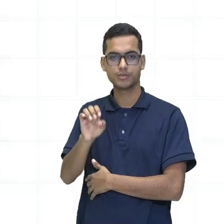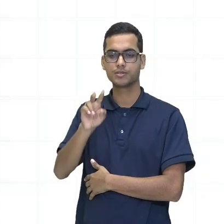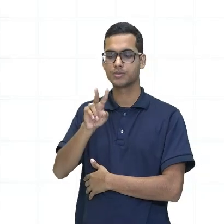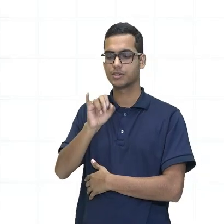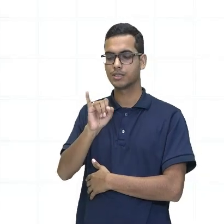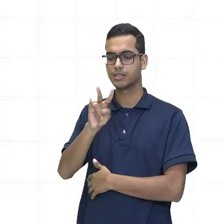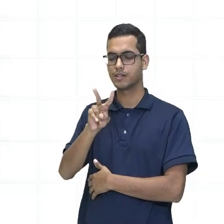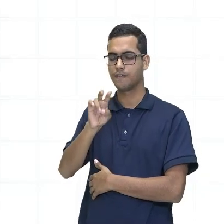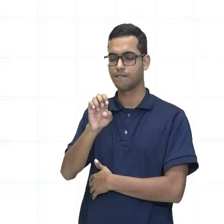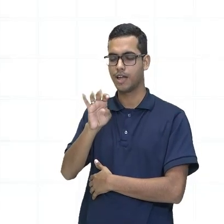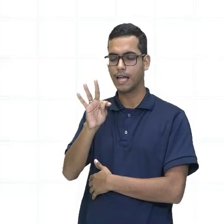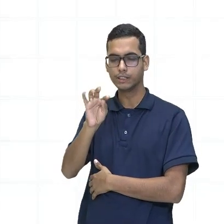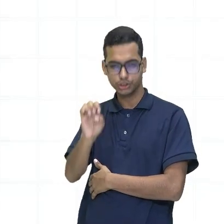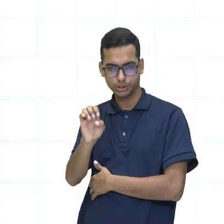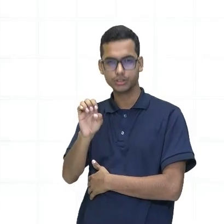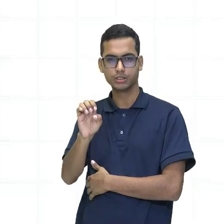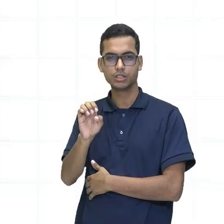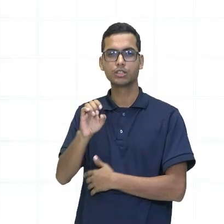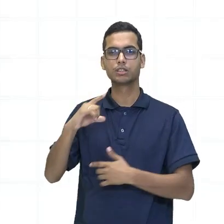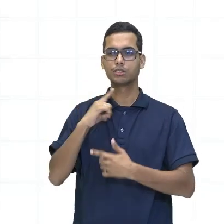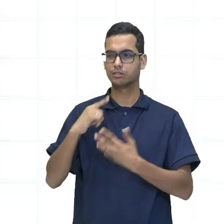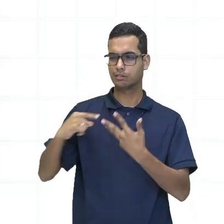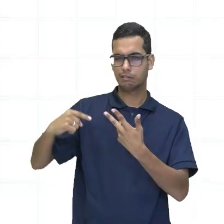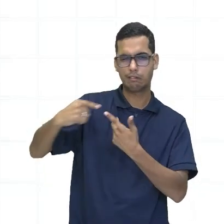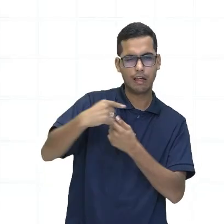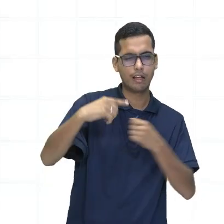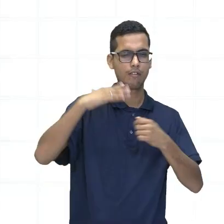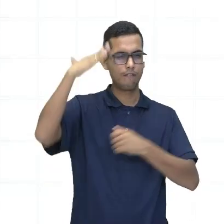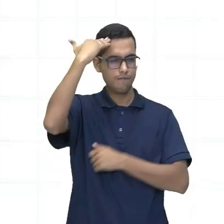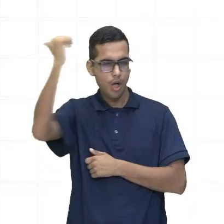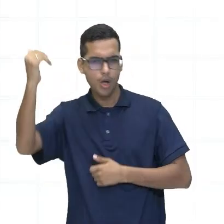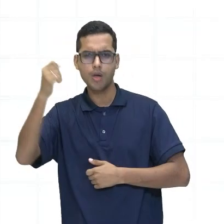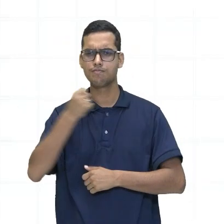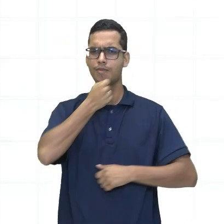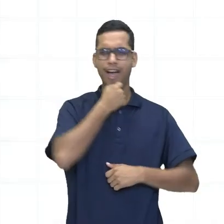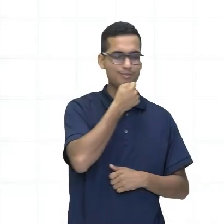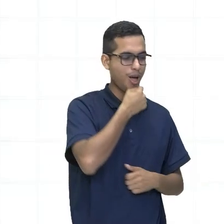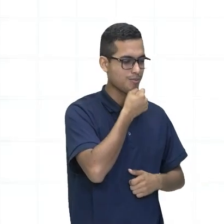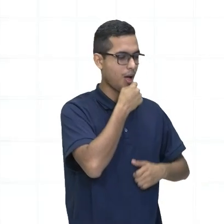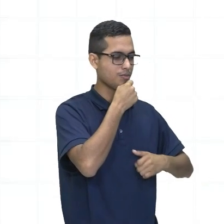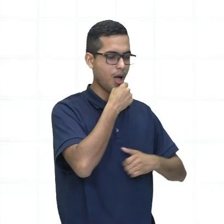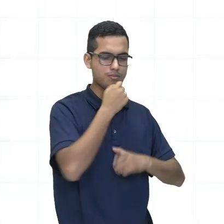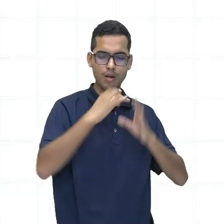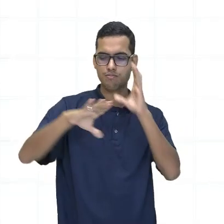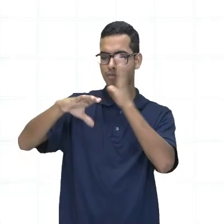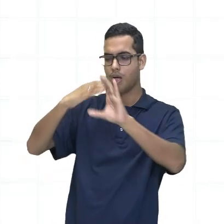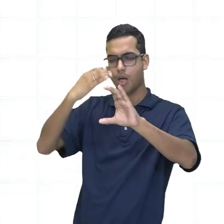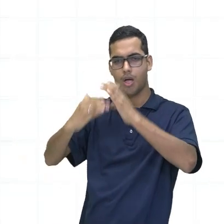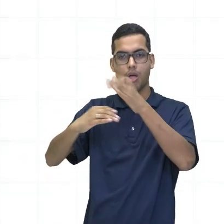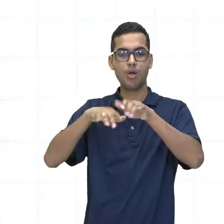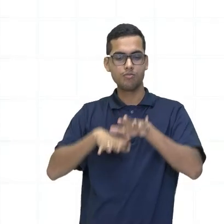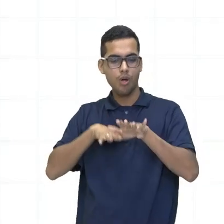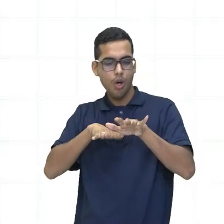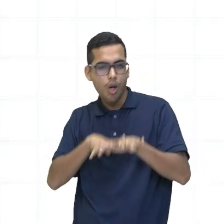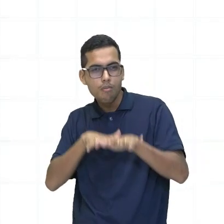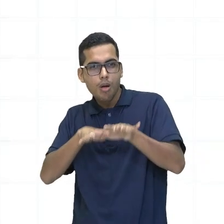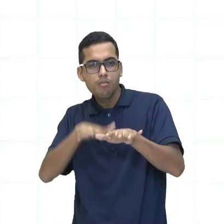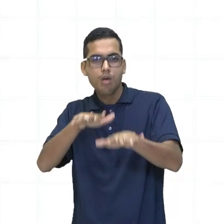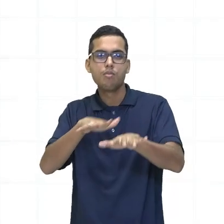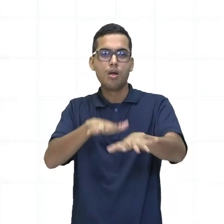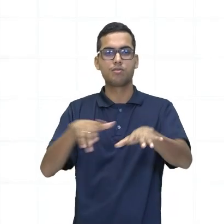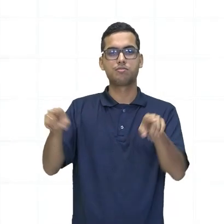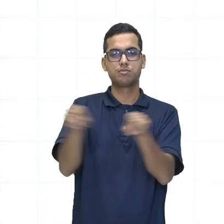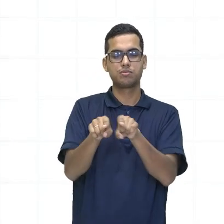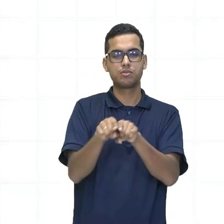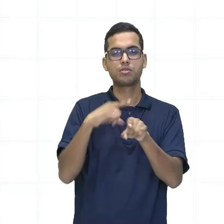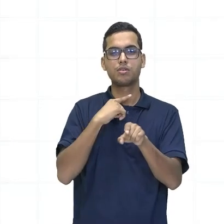eles vestem a camisa do bloco e, no geral, o povo vai para a rua para festejar esse evento